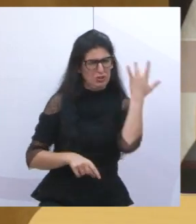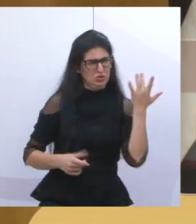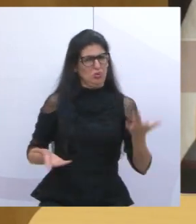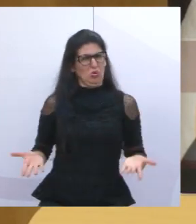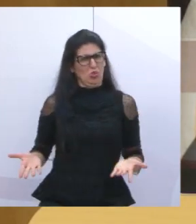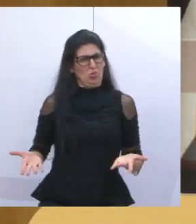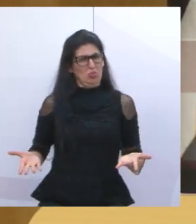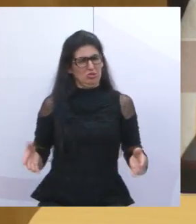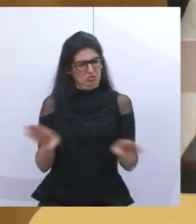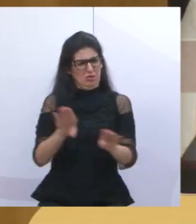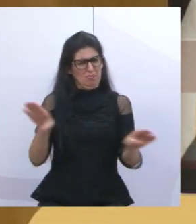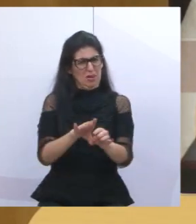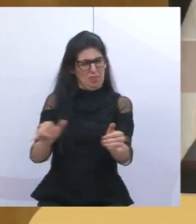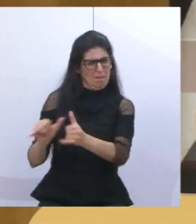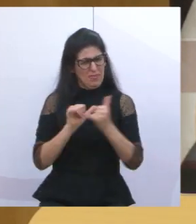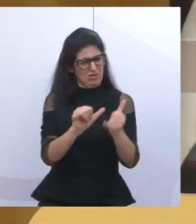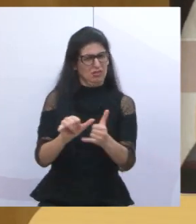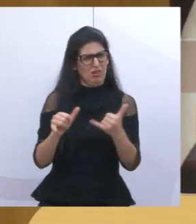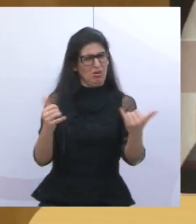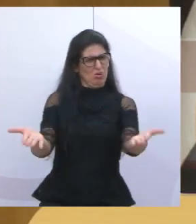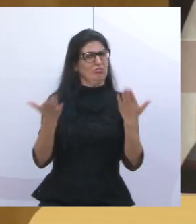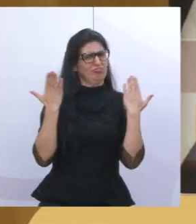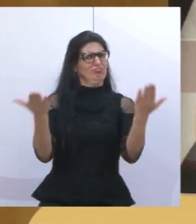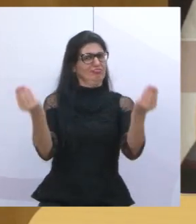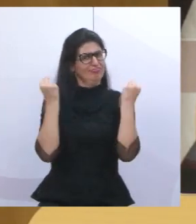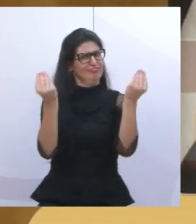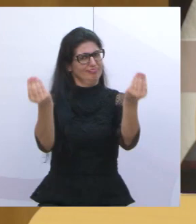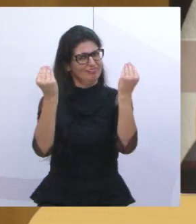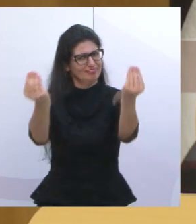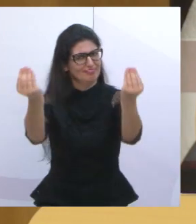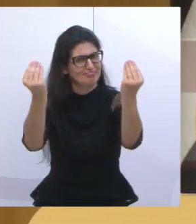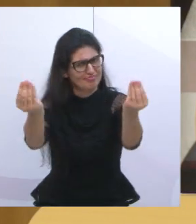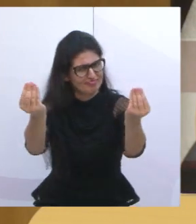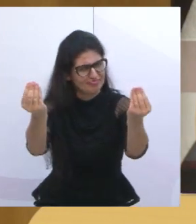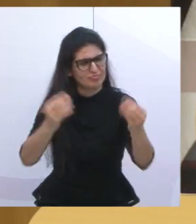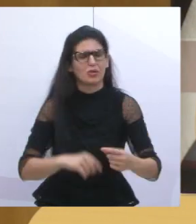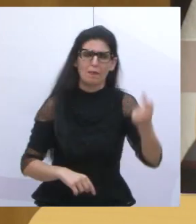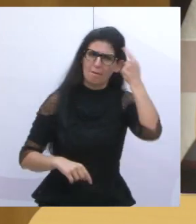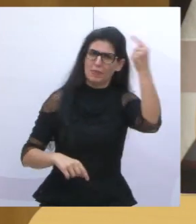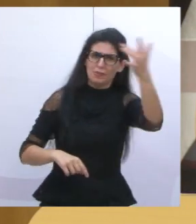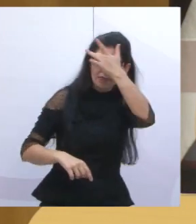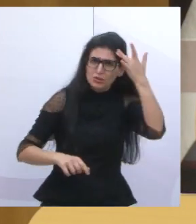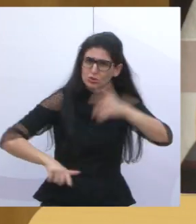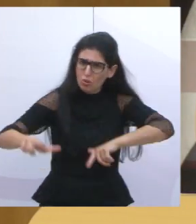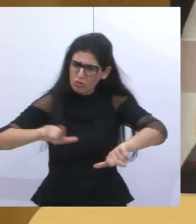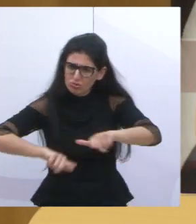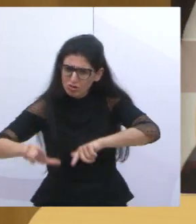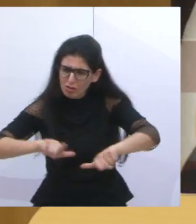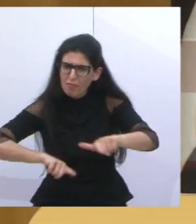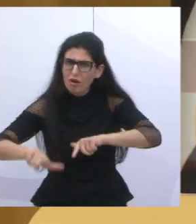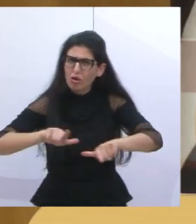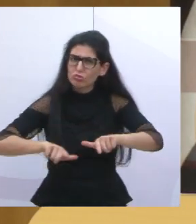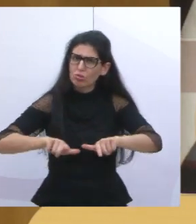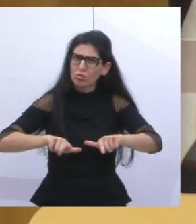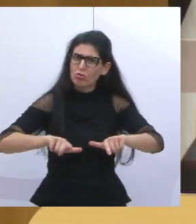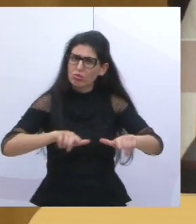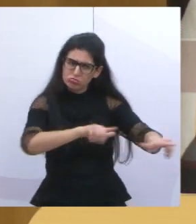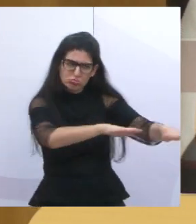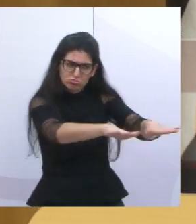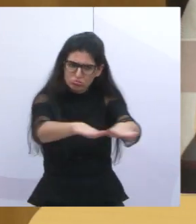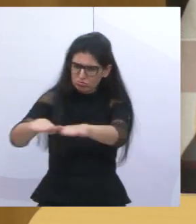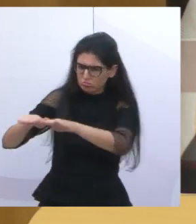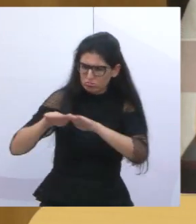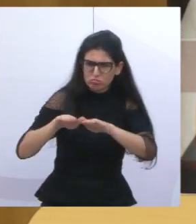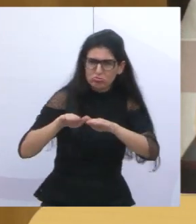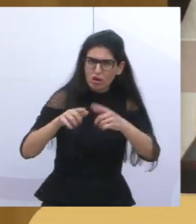encerrar, senhor presidente, por gentileza, porque eu penso que esses trabalhadores têm que ser tratados de forma igual, né? Se